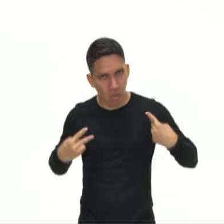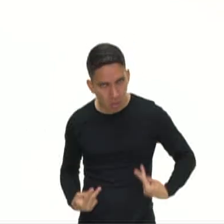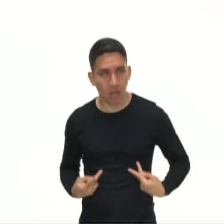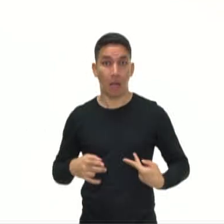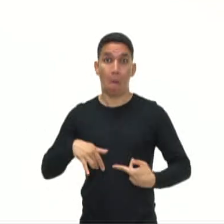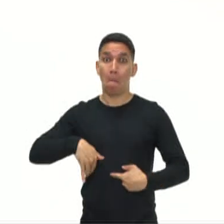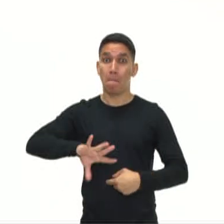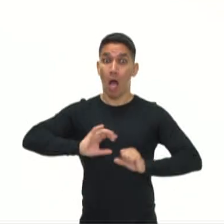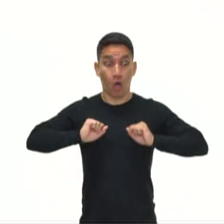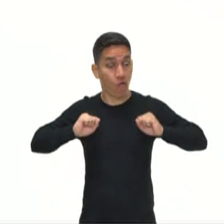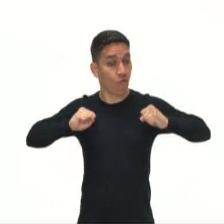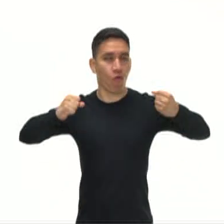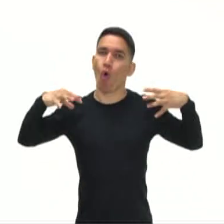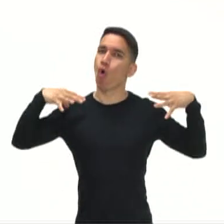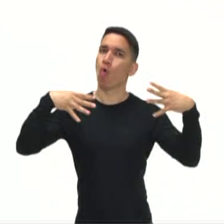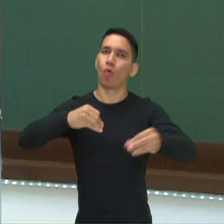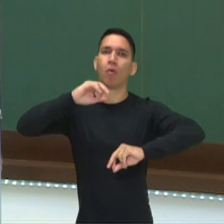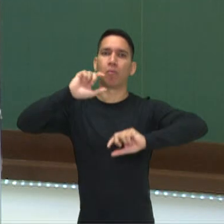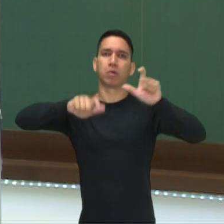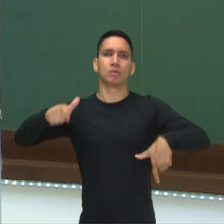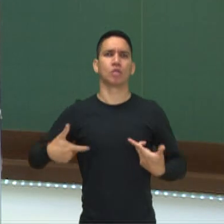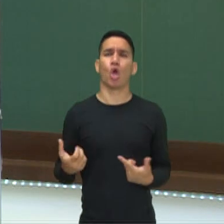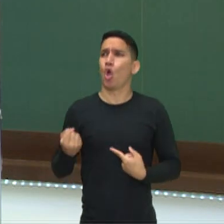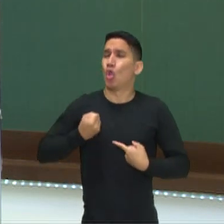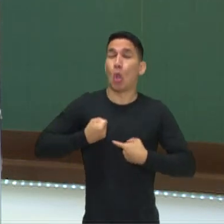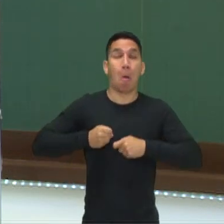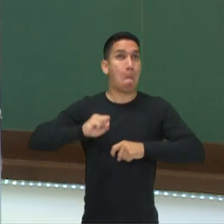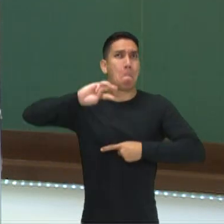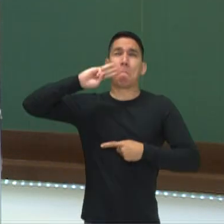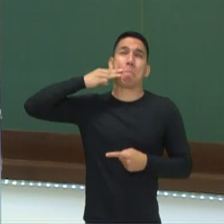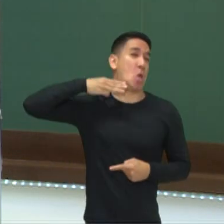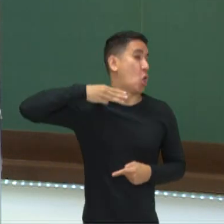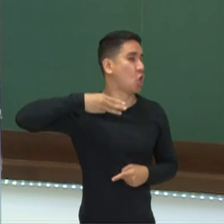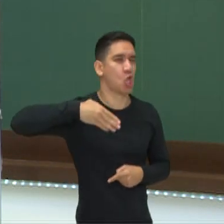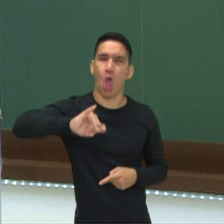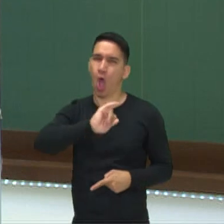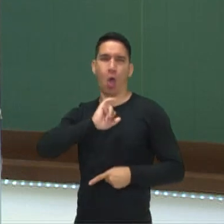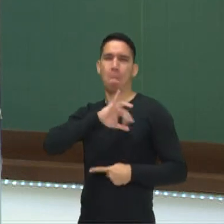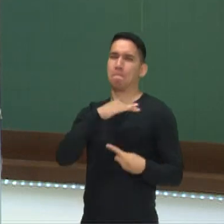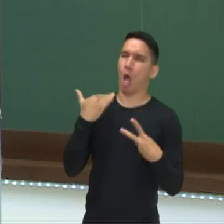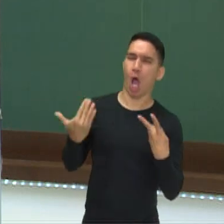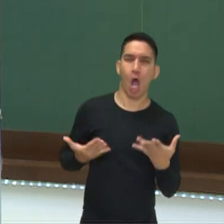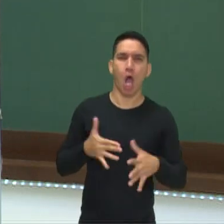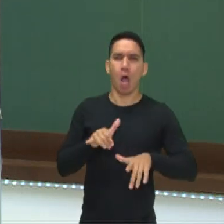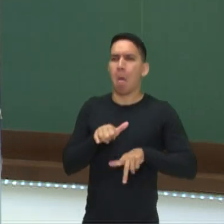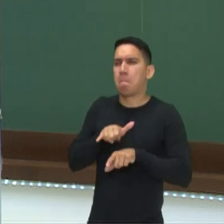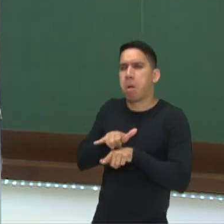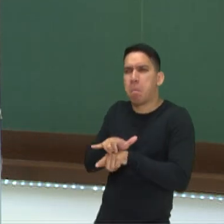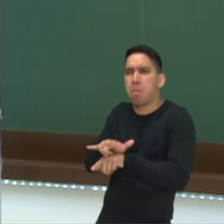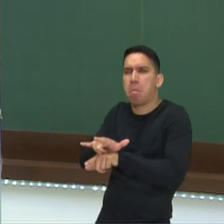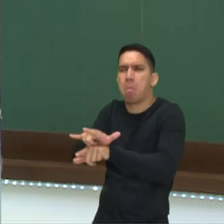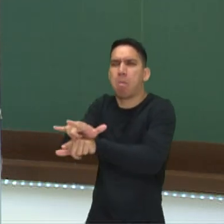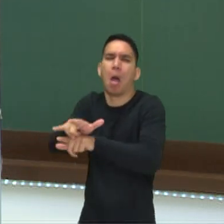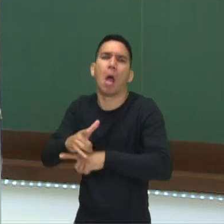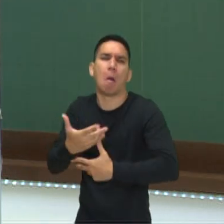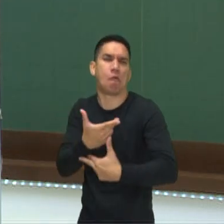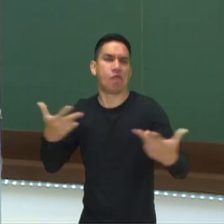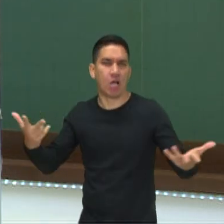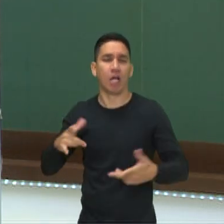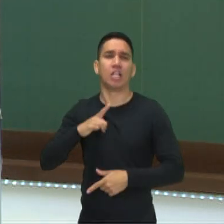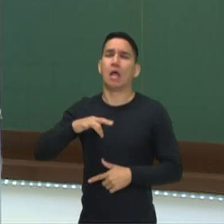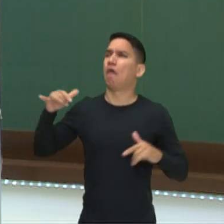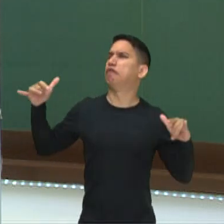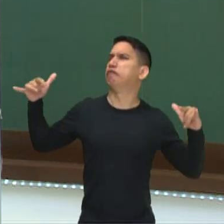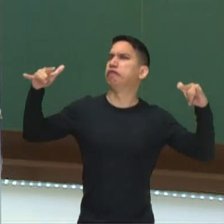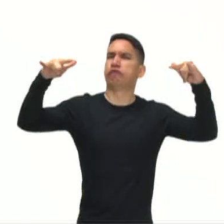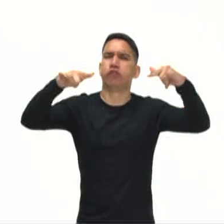humana. Seus números são todos grandiosos, milhões de mortos, milhões de tanques, aviões. Compreender a Segunda